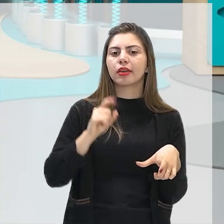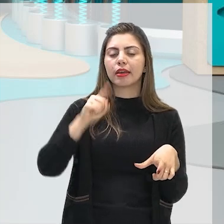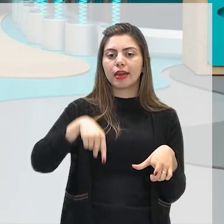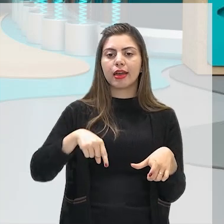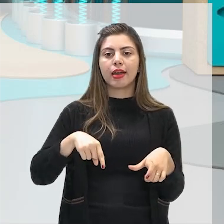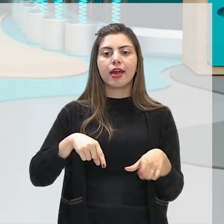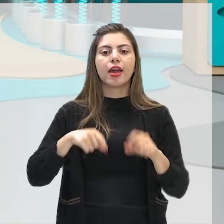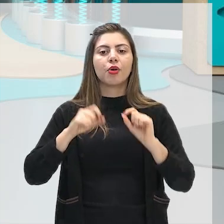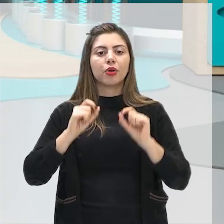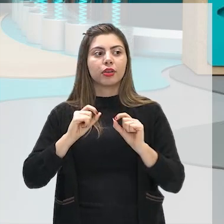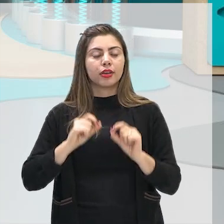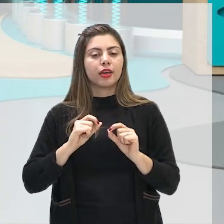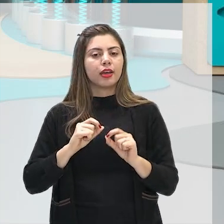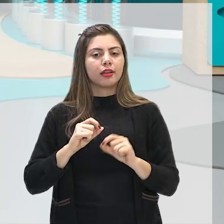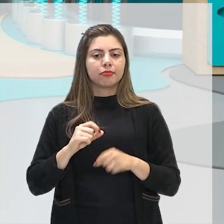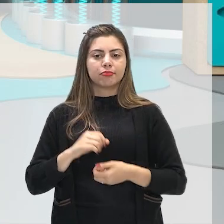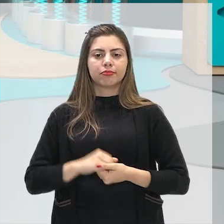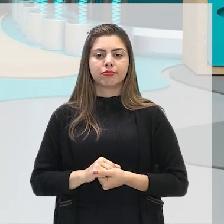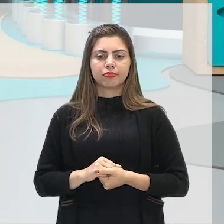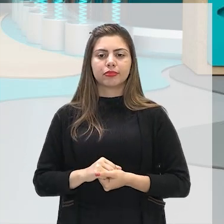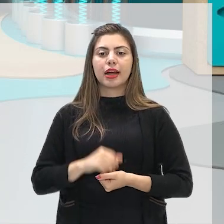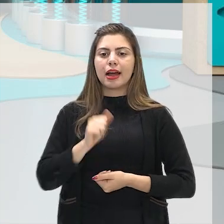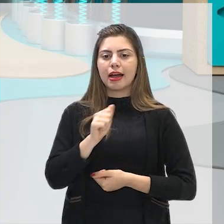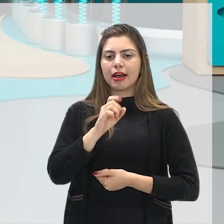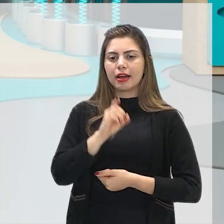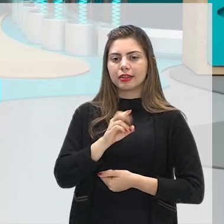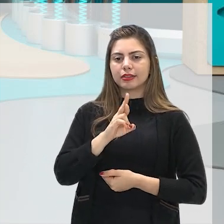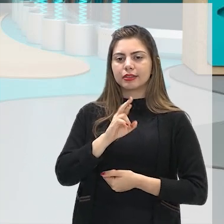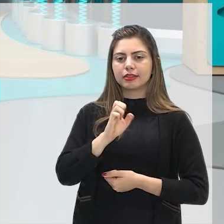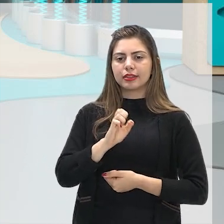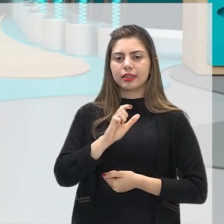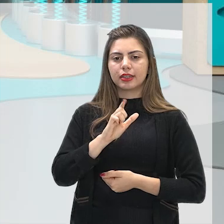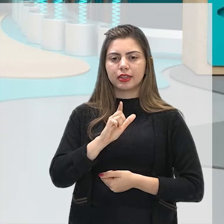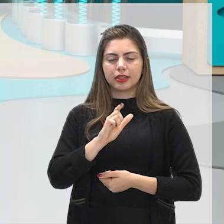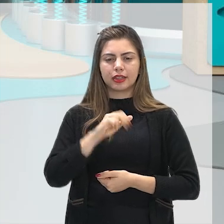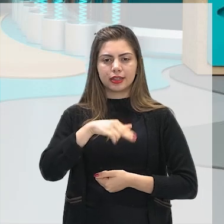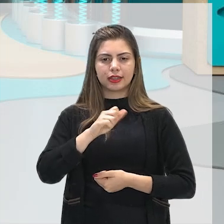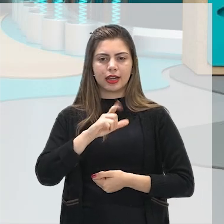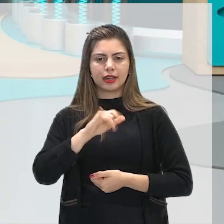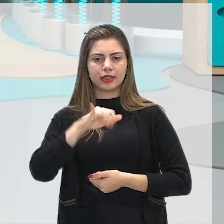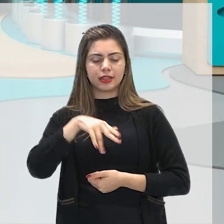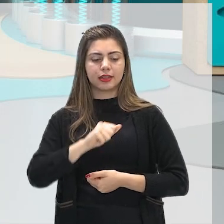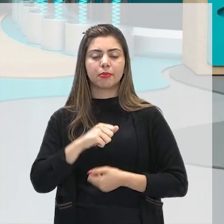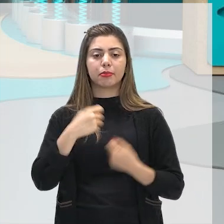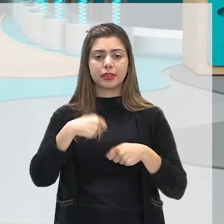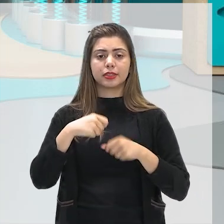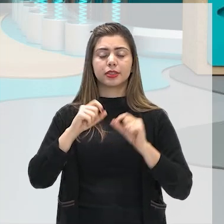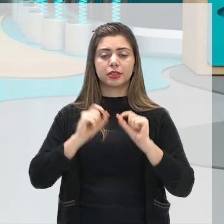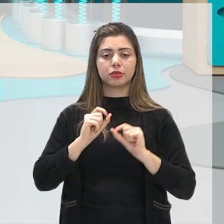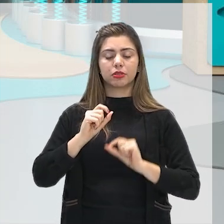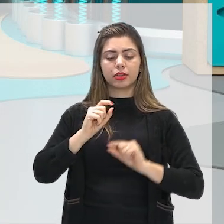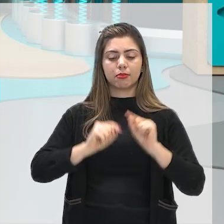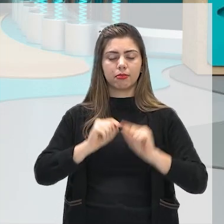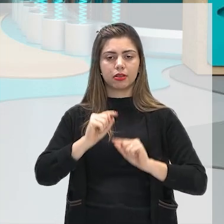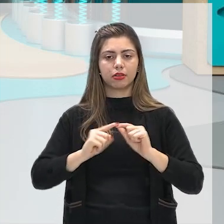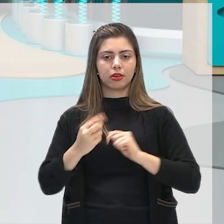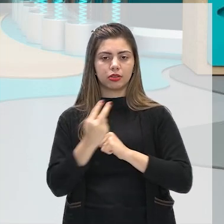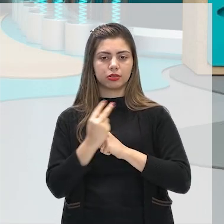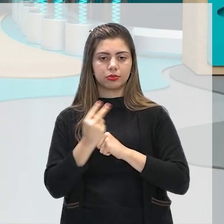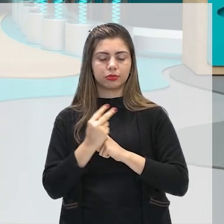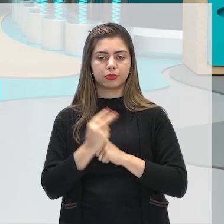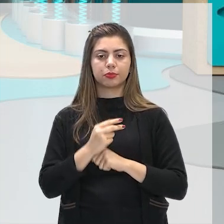adrenalina. E para sua prática são precisos o quê? Equipamentos específicos, como vocês estão vendo. Nós temos aí